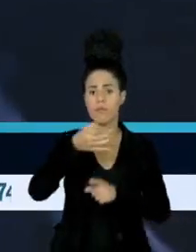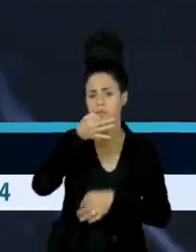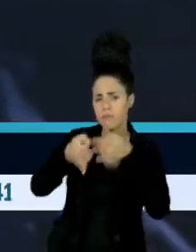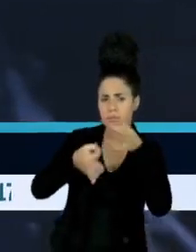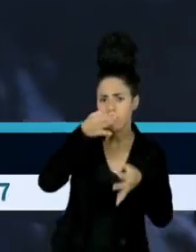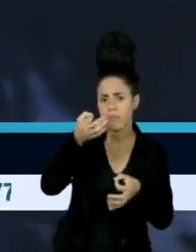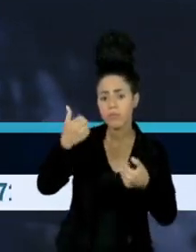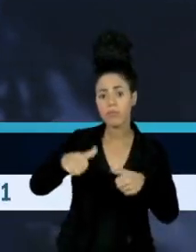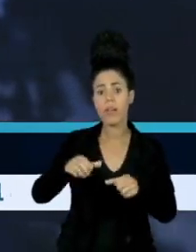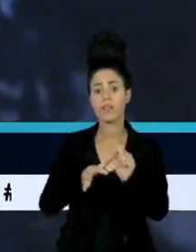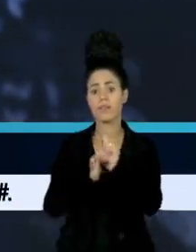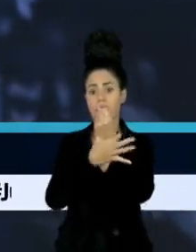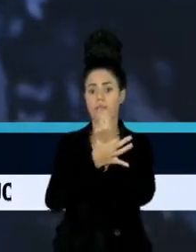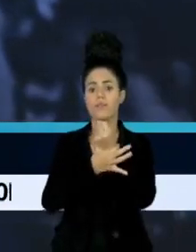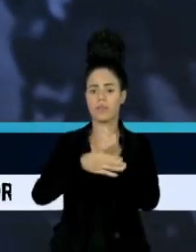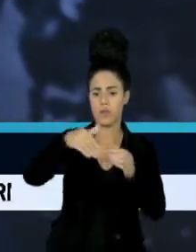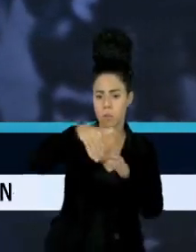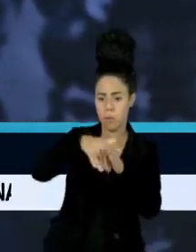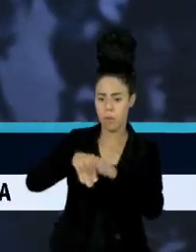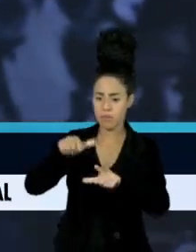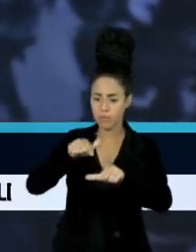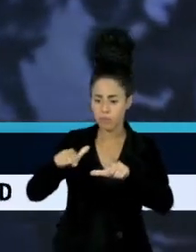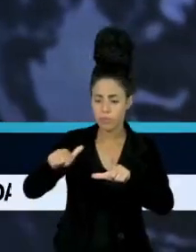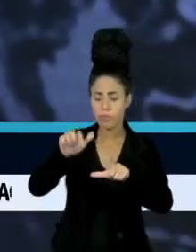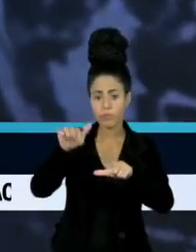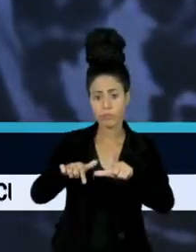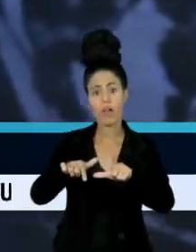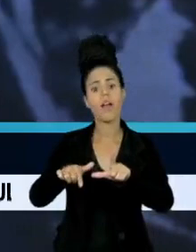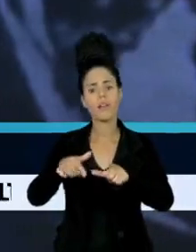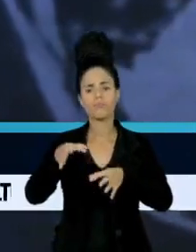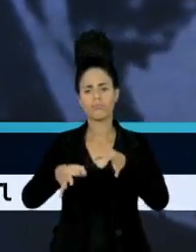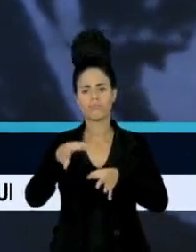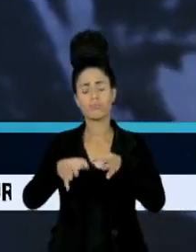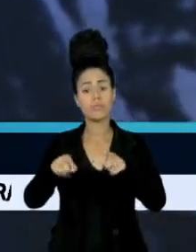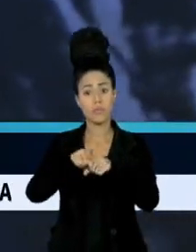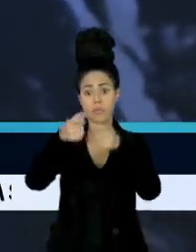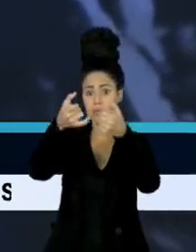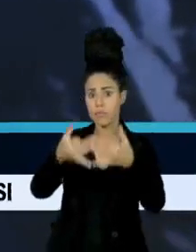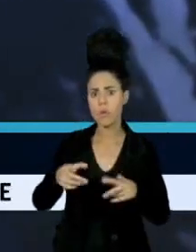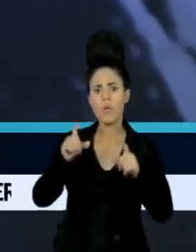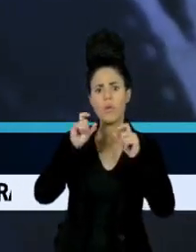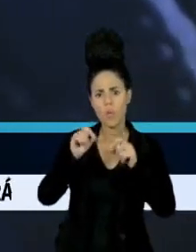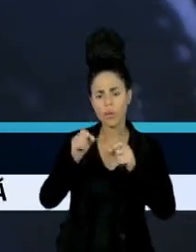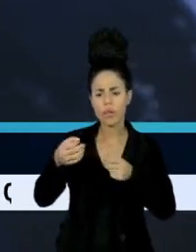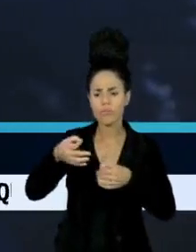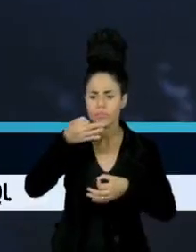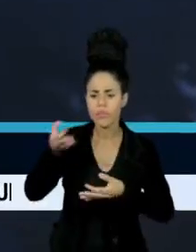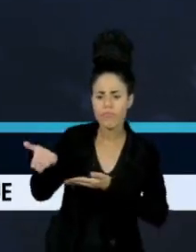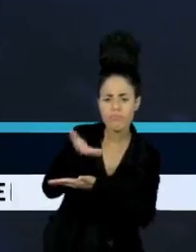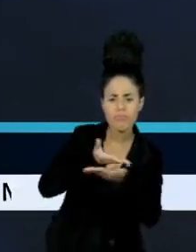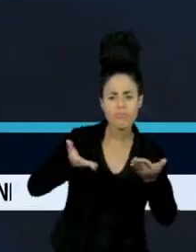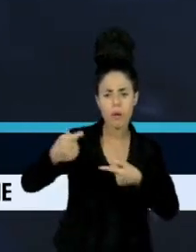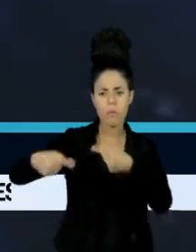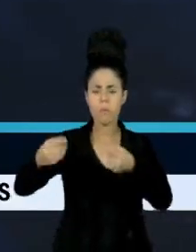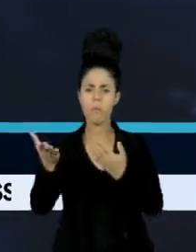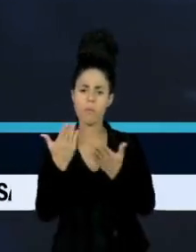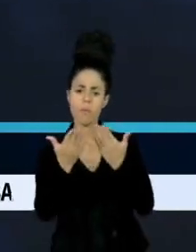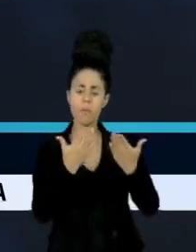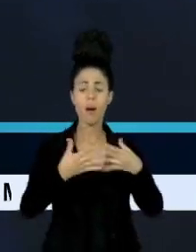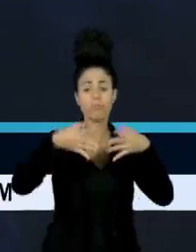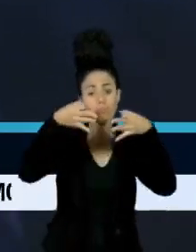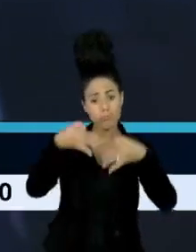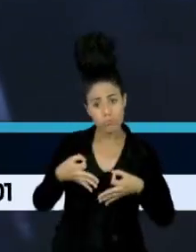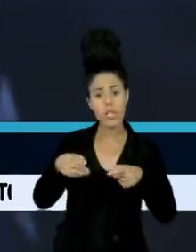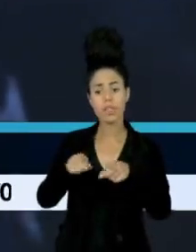a reafirmar a segurança das urnas eletrônicas a corte eleitoral disse ainda que preza pelo diálogo institucional e que